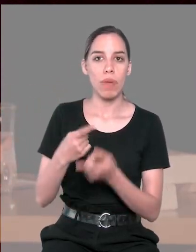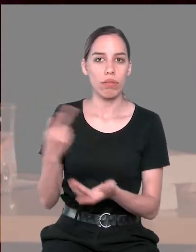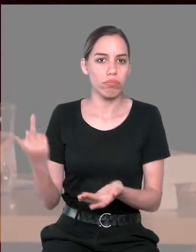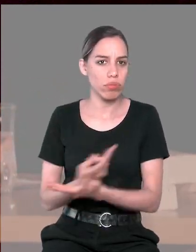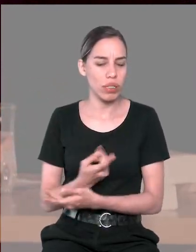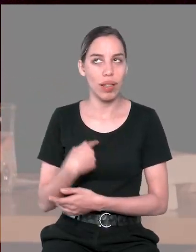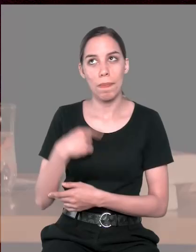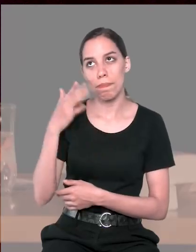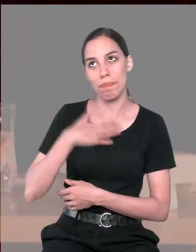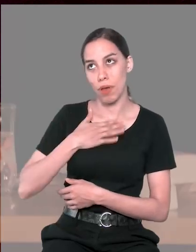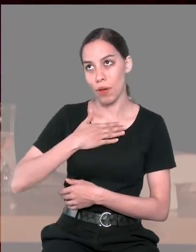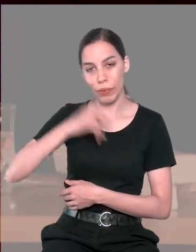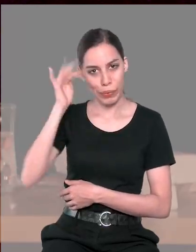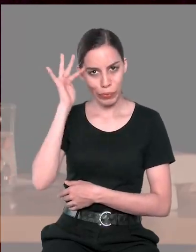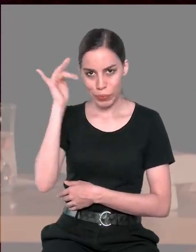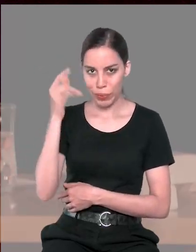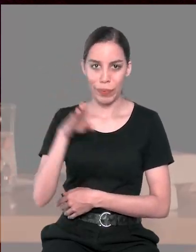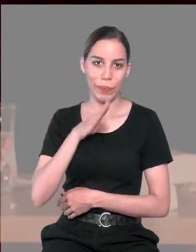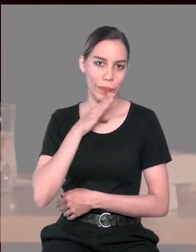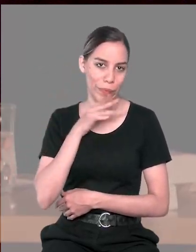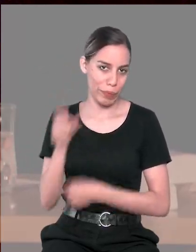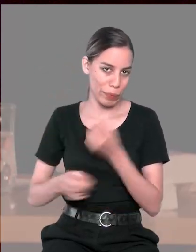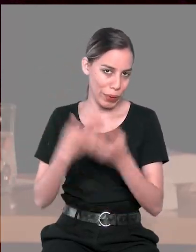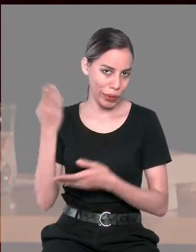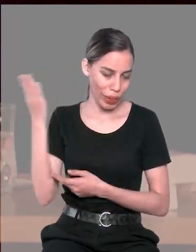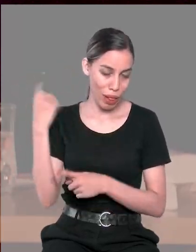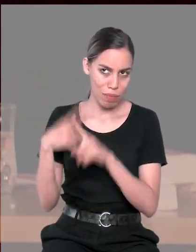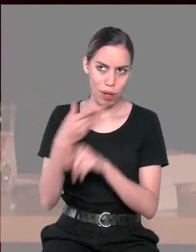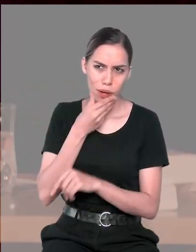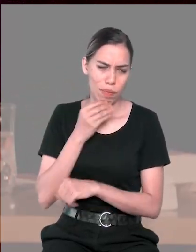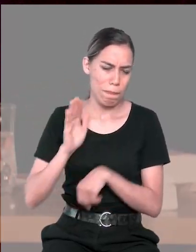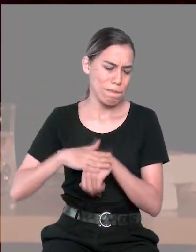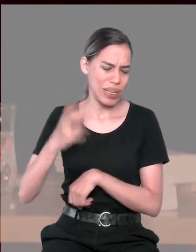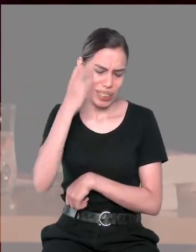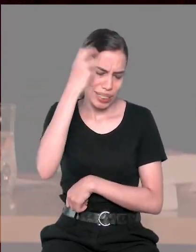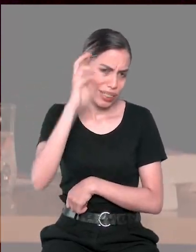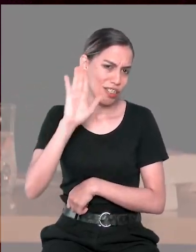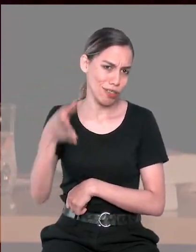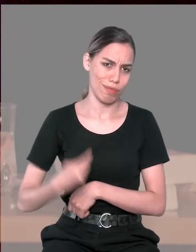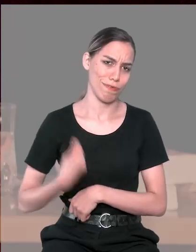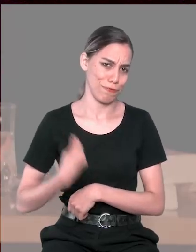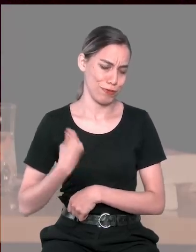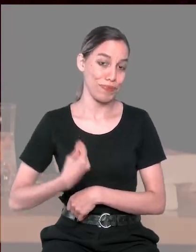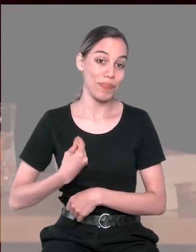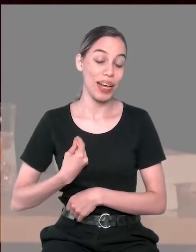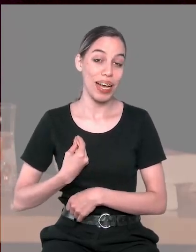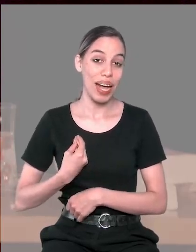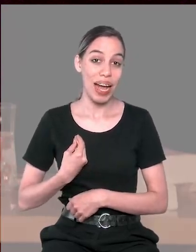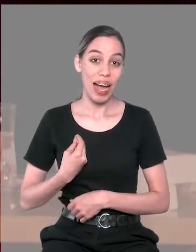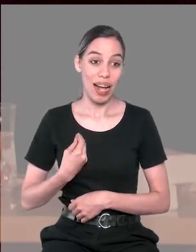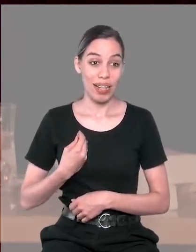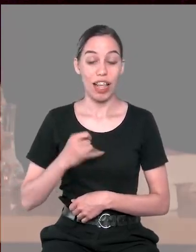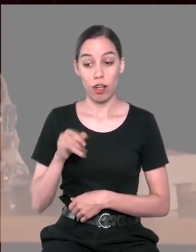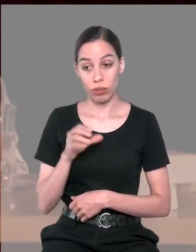dele. Ele dizia, porque era o sonho dele, era conhecer o Valéry, que ele dizia que era a pessoa mais inteligente que já existiu.